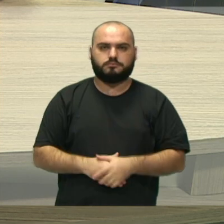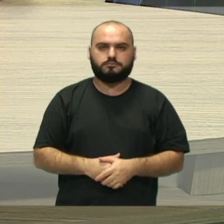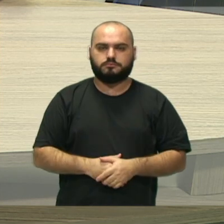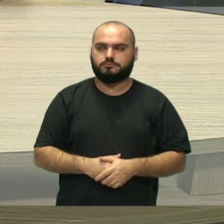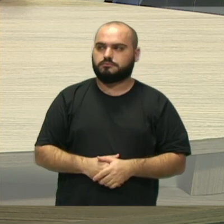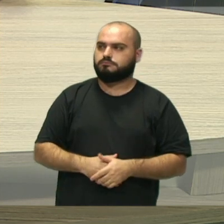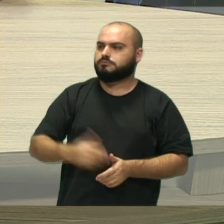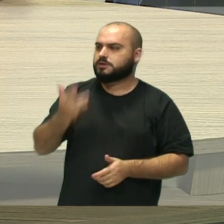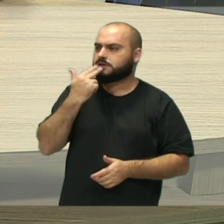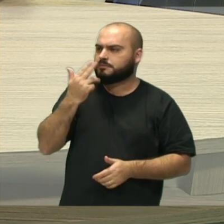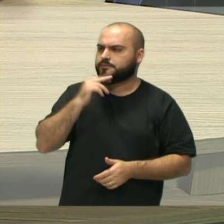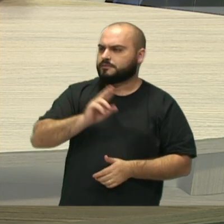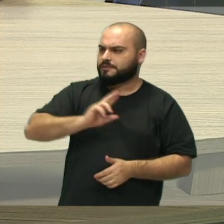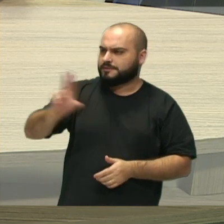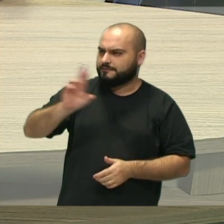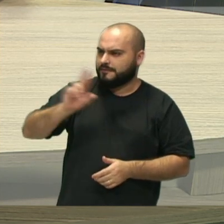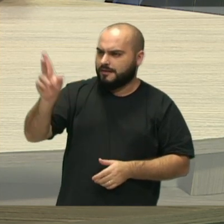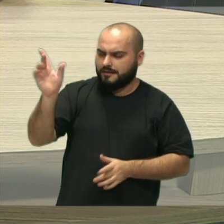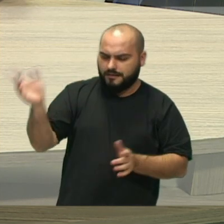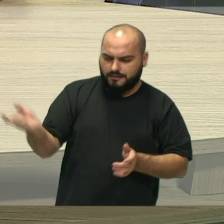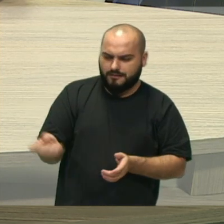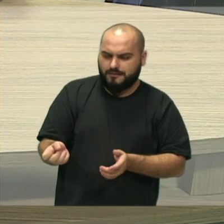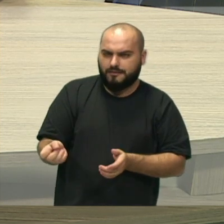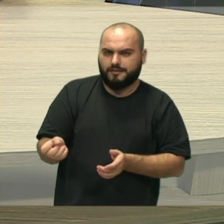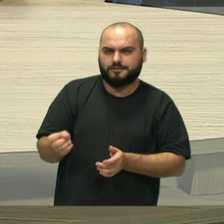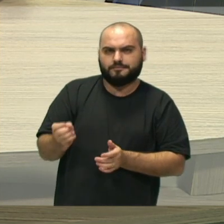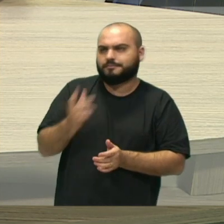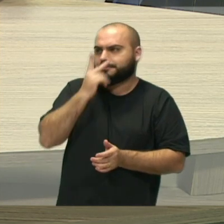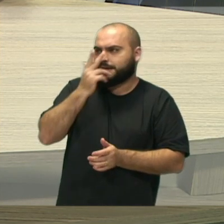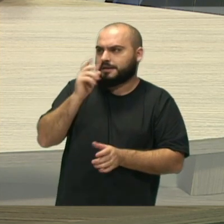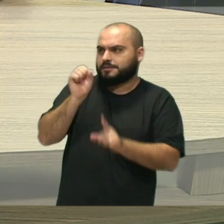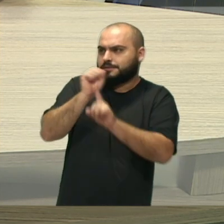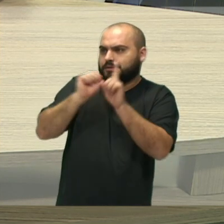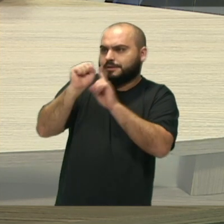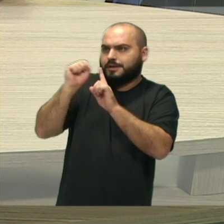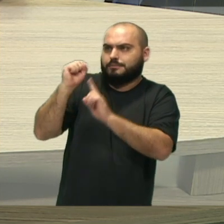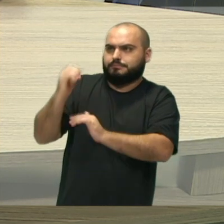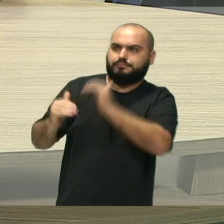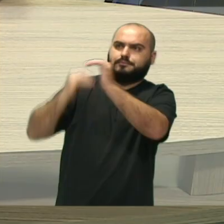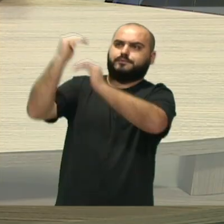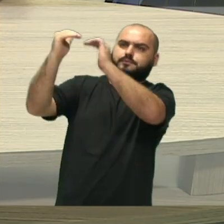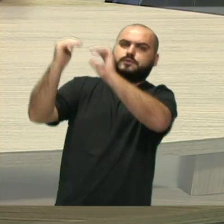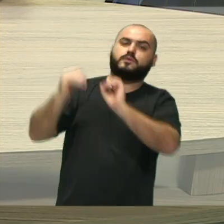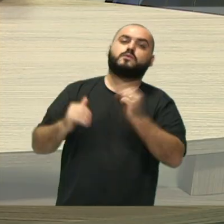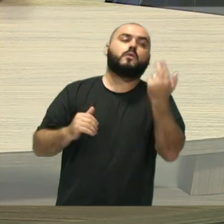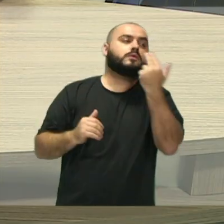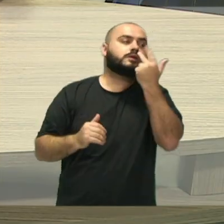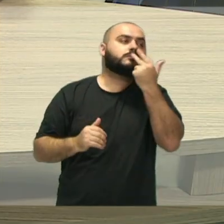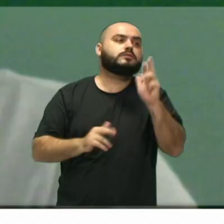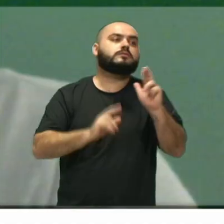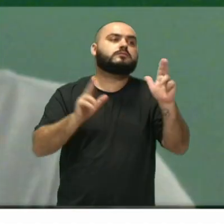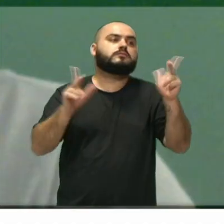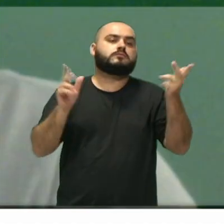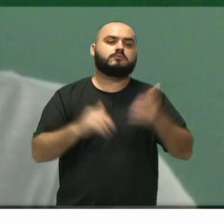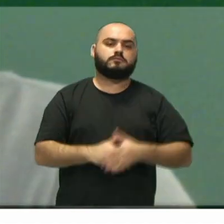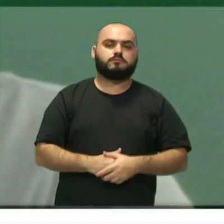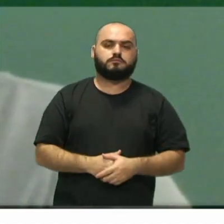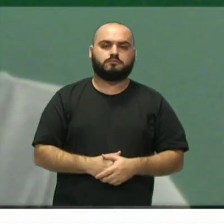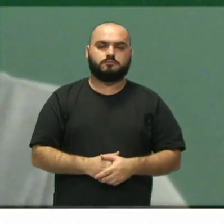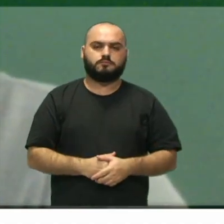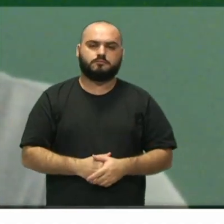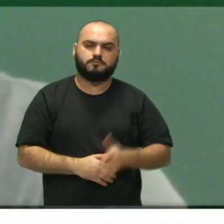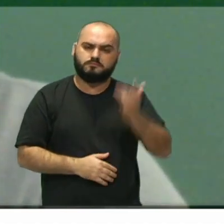socialização. Pode-se dizer que é uma evolução da socialização ou é apenas uma outra forma? Eu acho que é uma